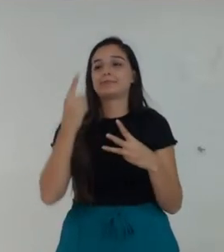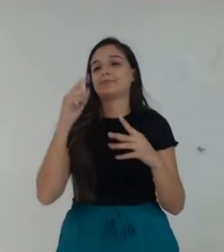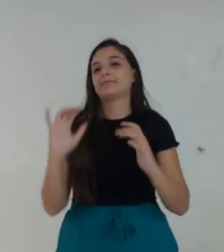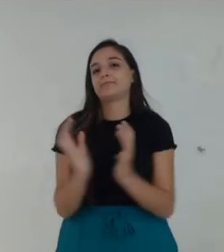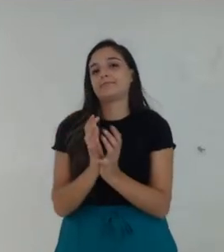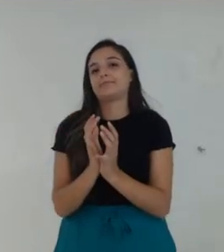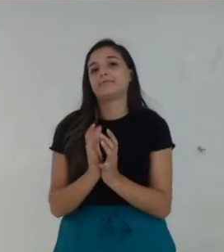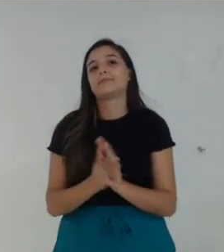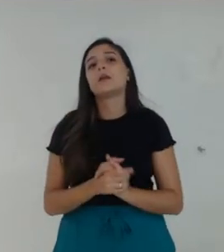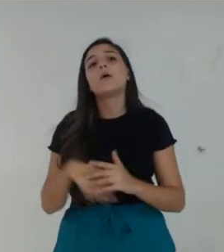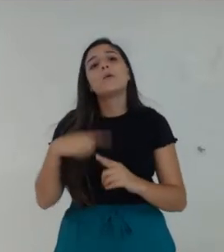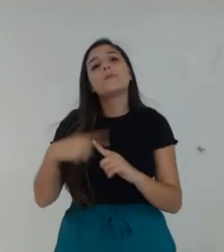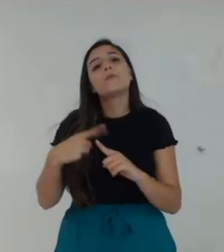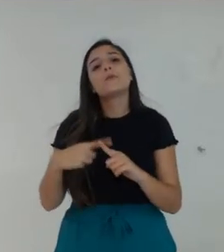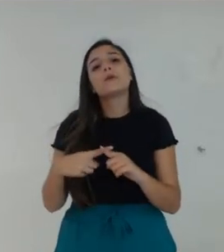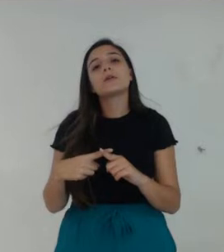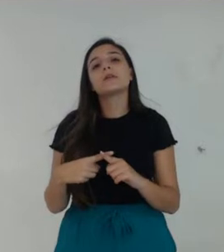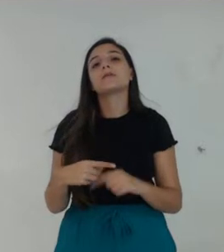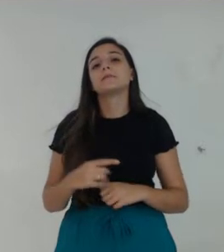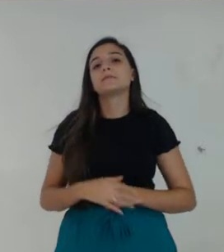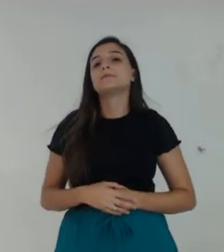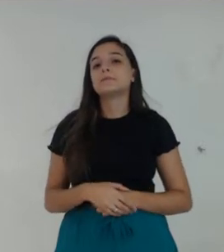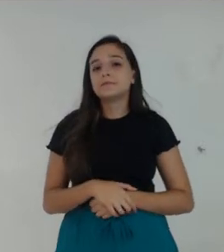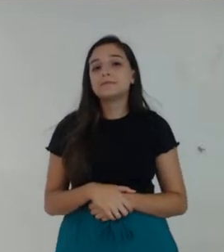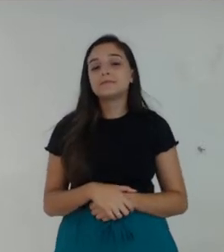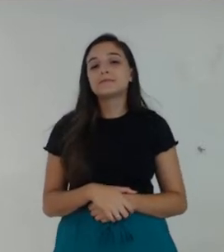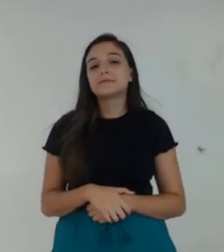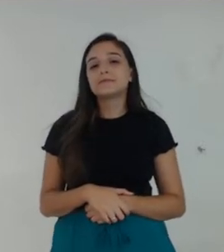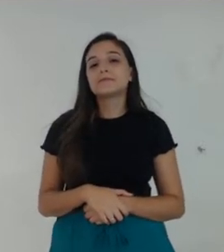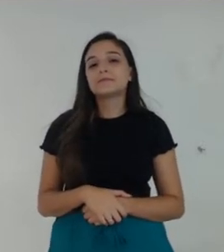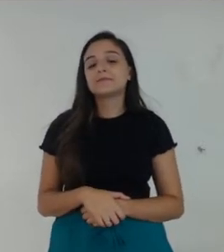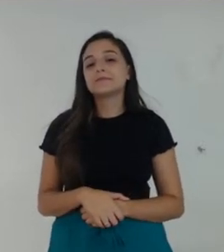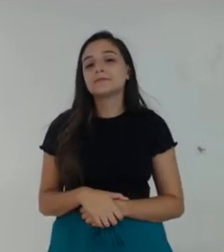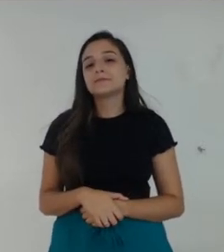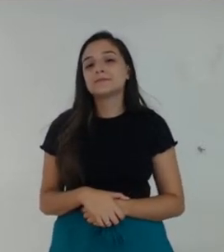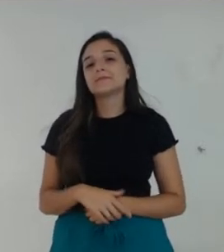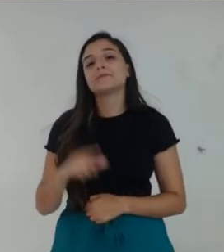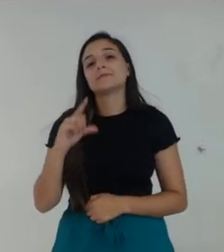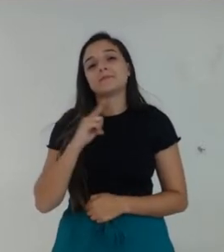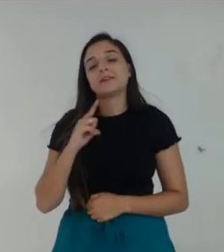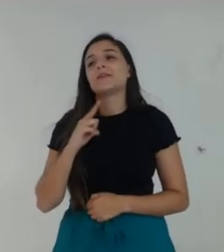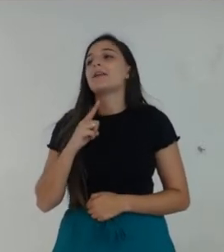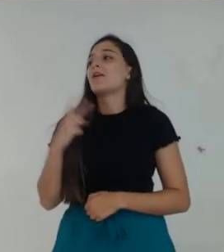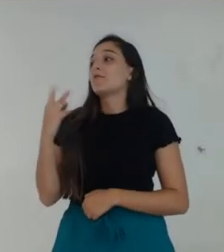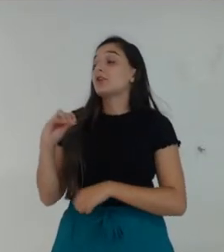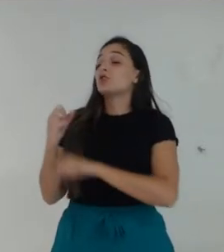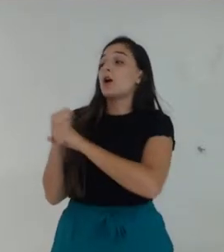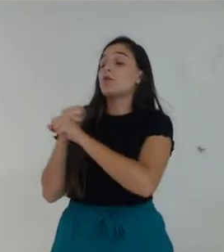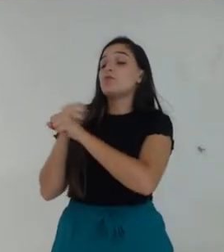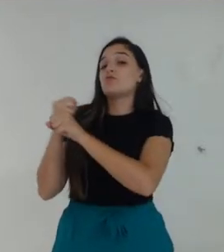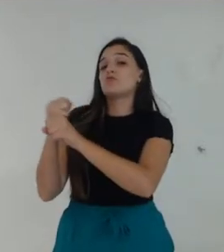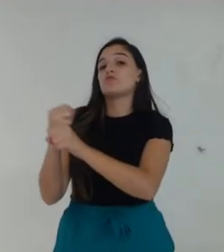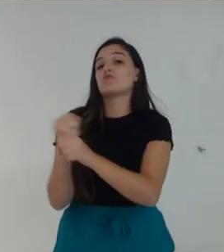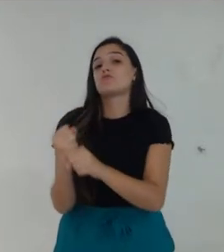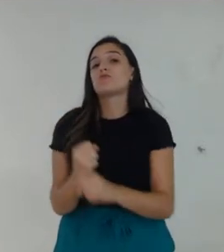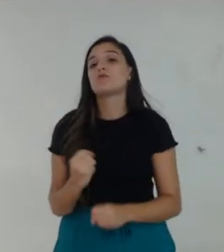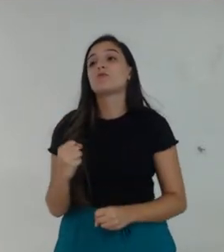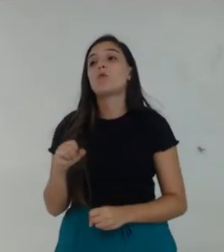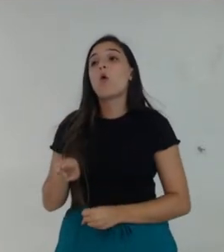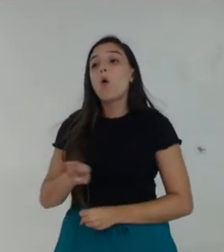porque todo esse patrimônio cultural que foi sendo construído ao longo desses 20 anos é hoje